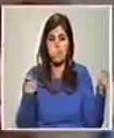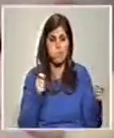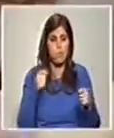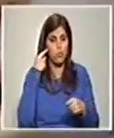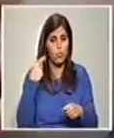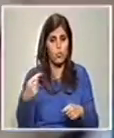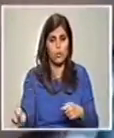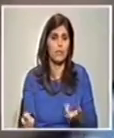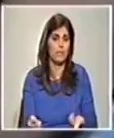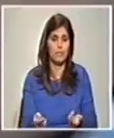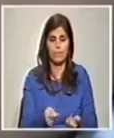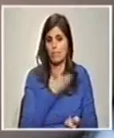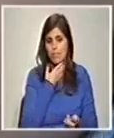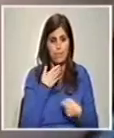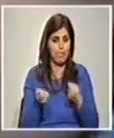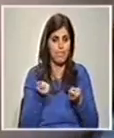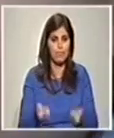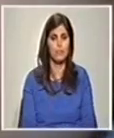dia-a-dia.